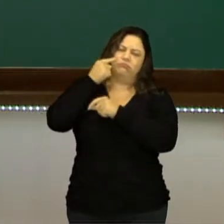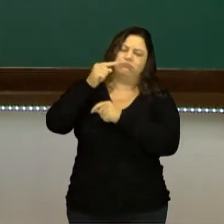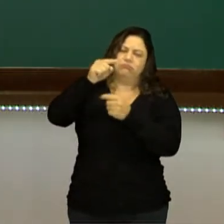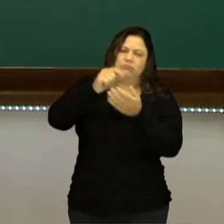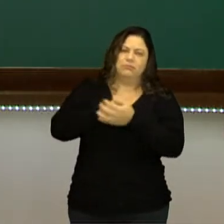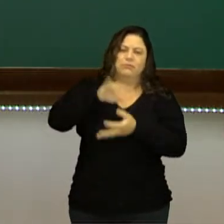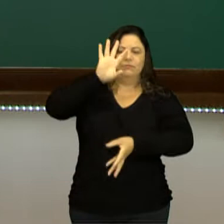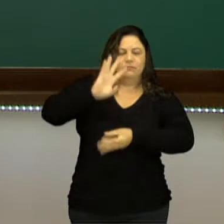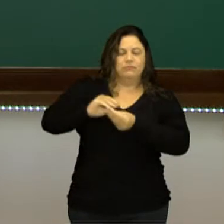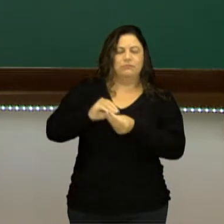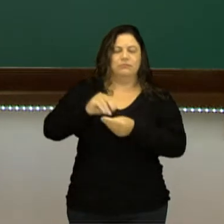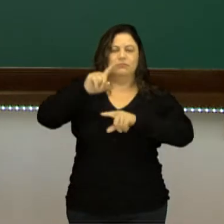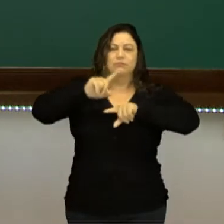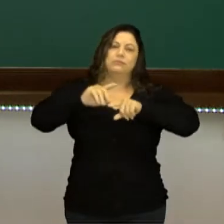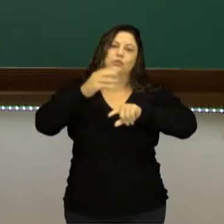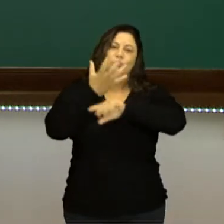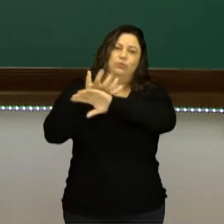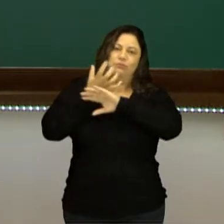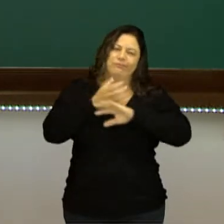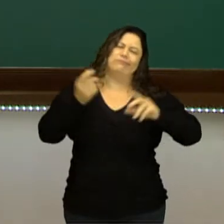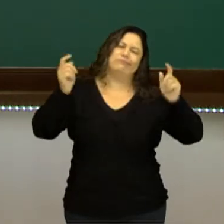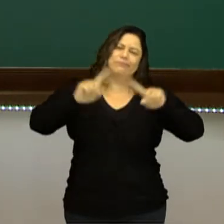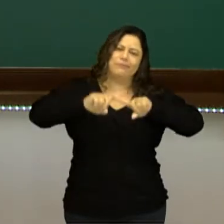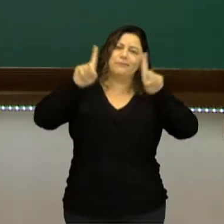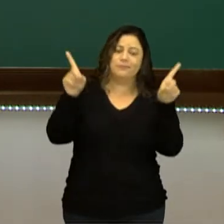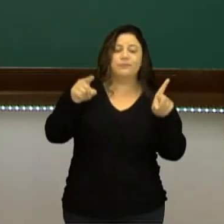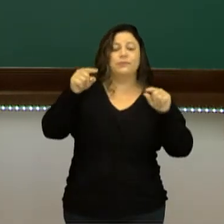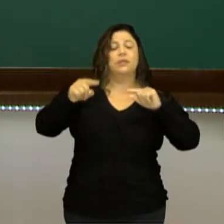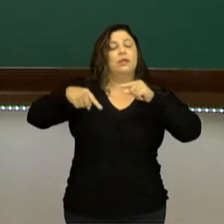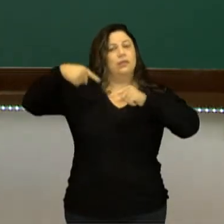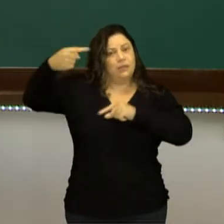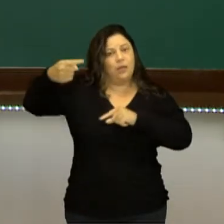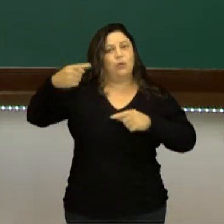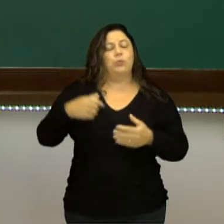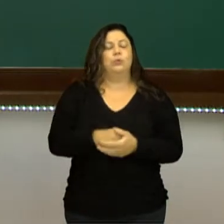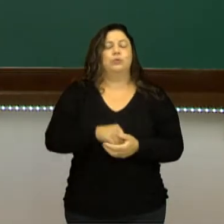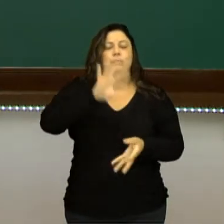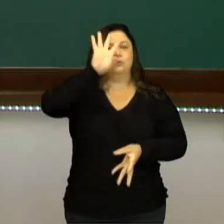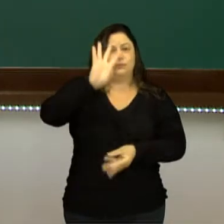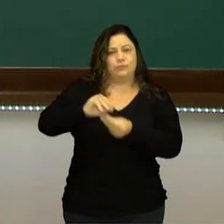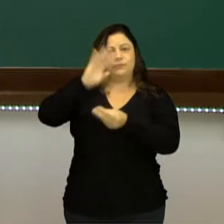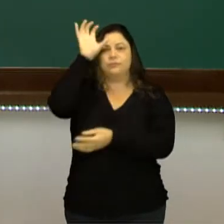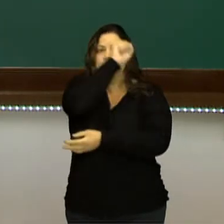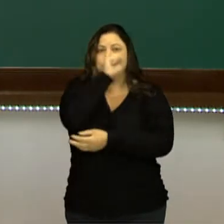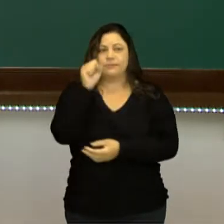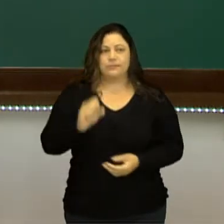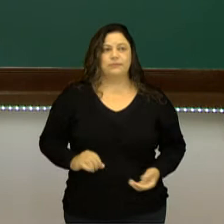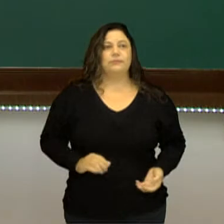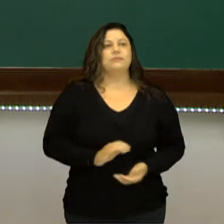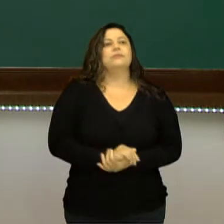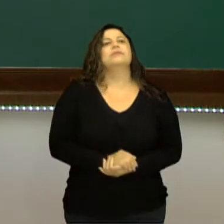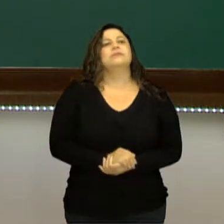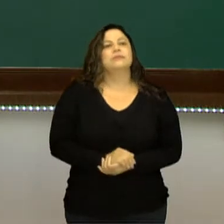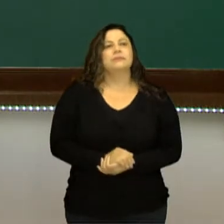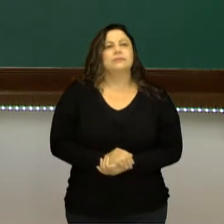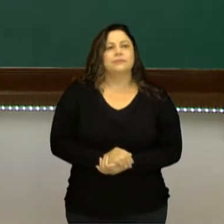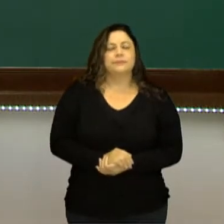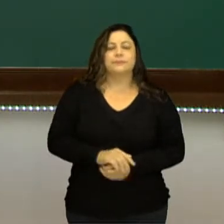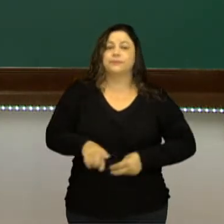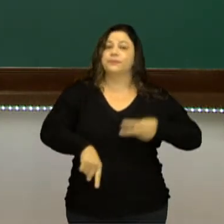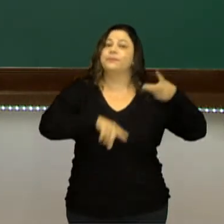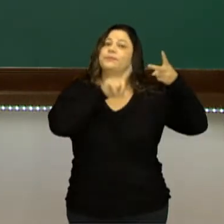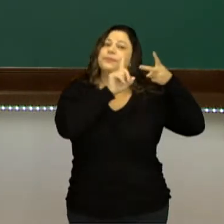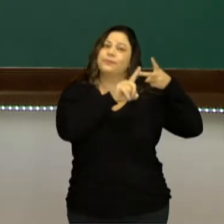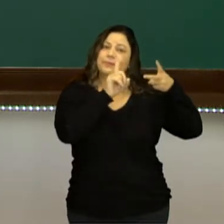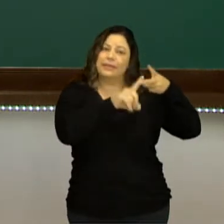que eu preciso de uma dedicação maior, vou trazê-lo, vou fazer um resumo daquilo que eu aprendi. Aqui eu trago uma segunda